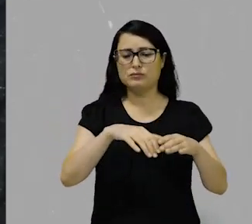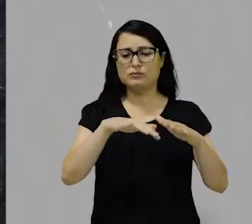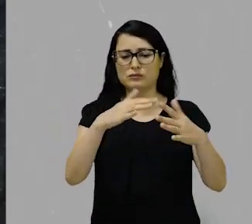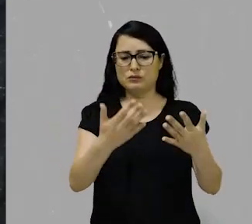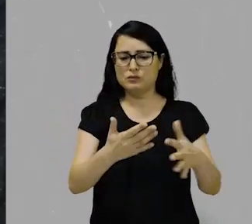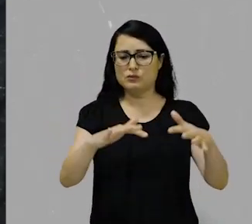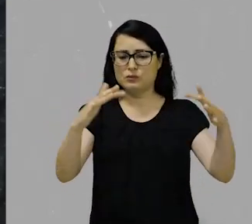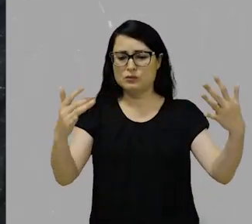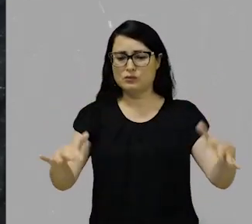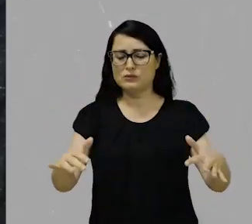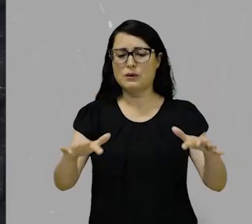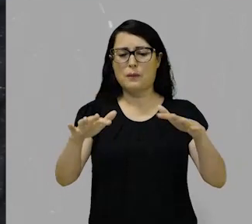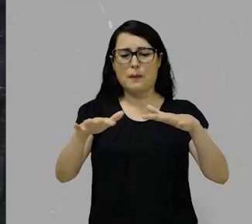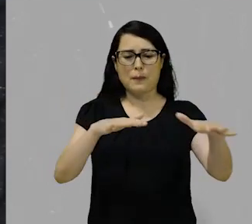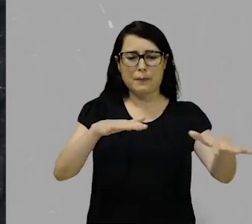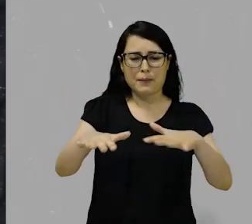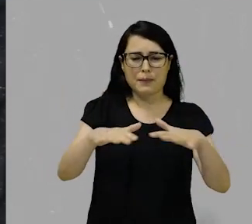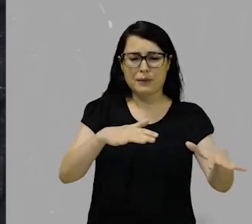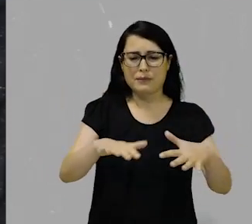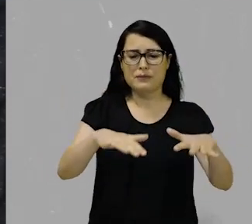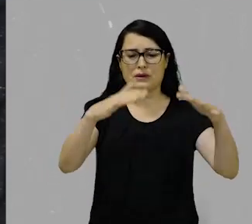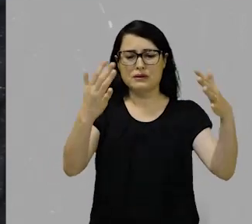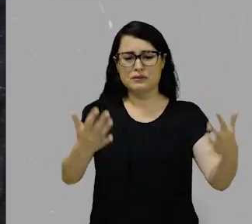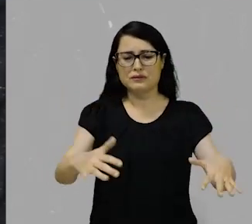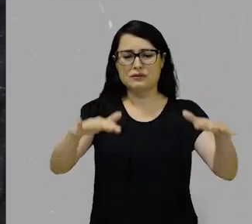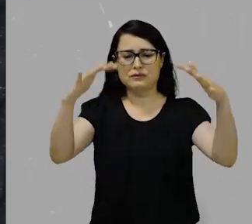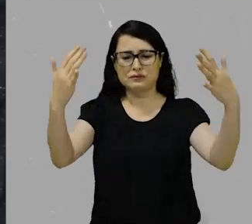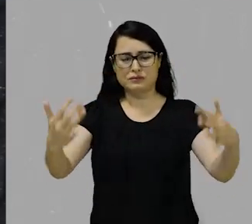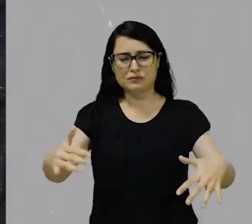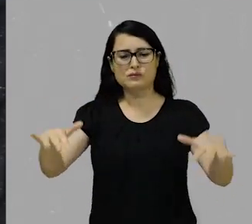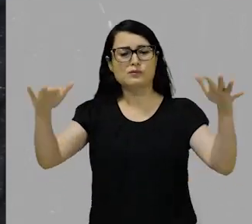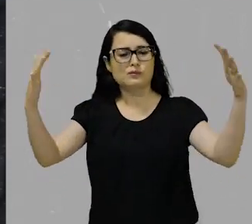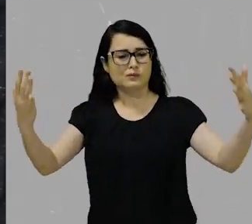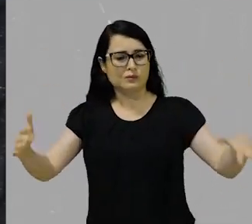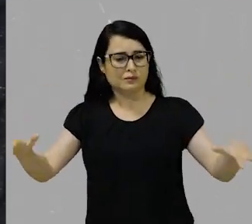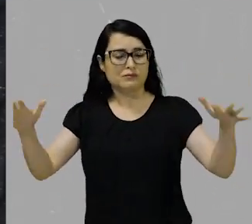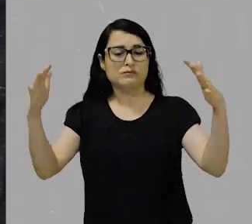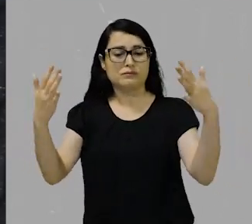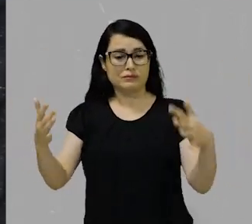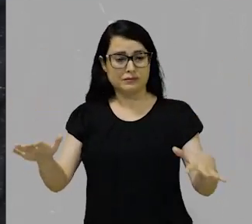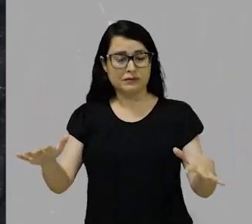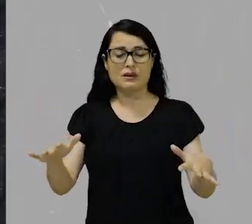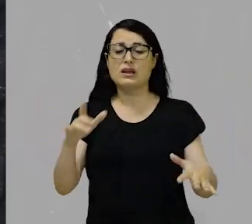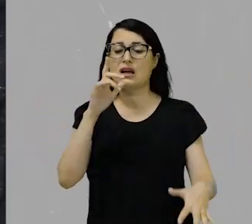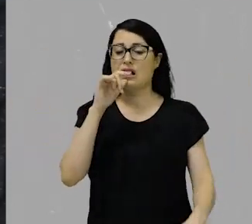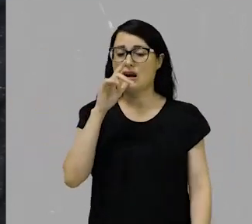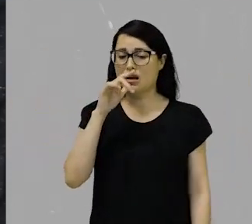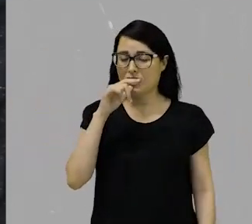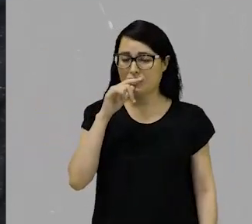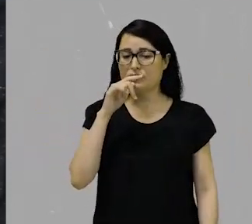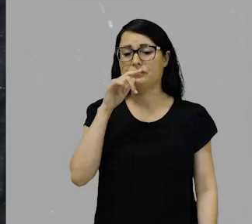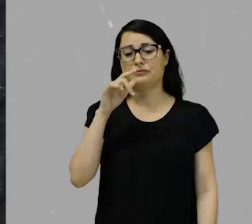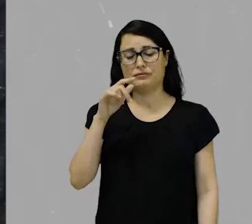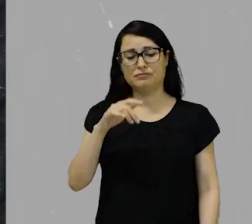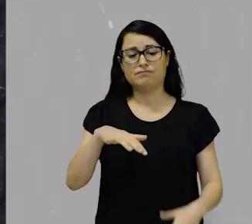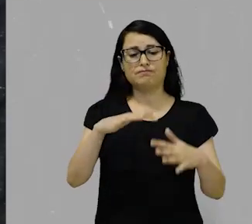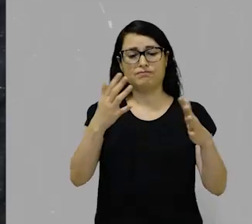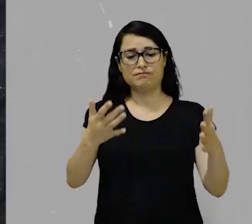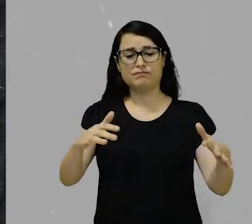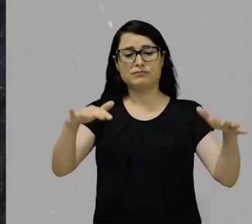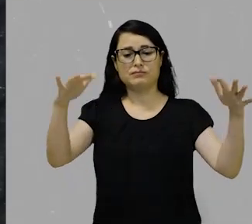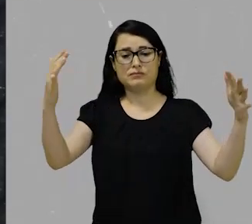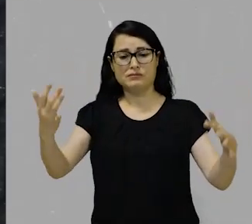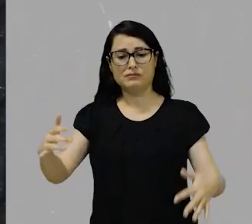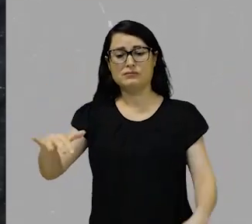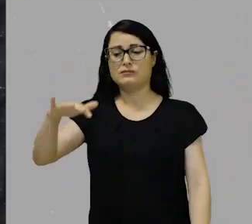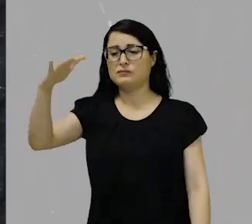movimento, a Terra desliza e ela movimenta a água por consequência, tá? E essa água ela vai justamente em direção às regiões,